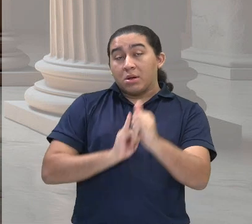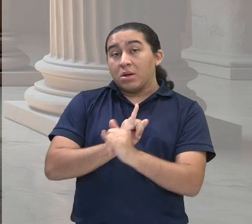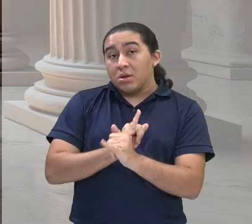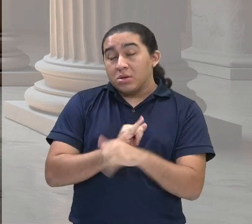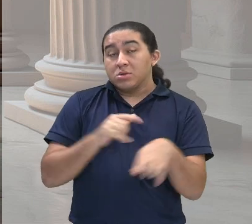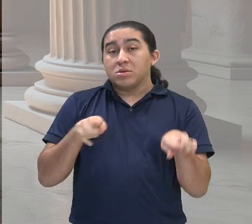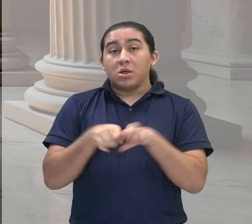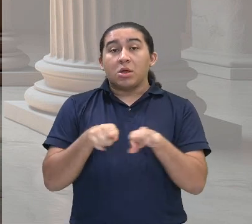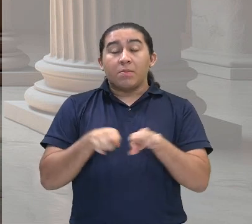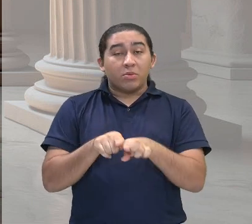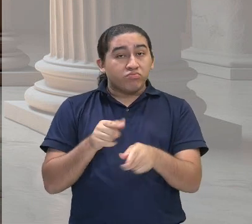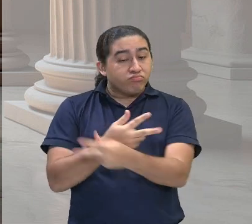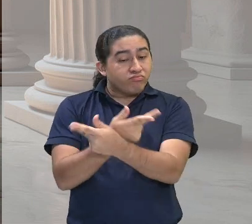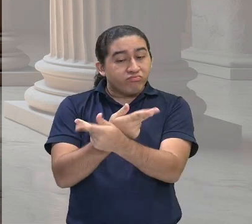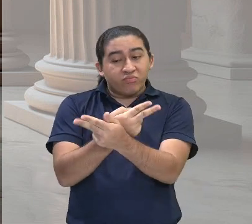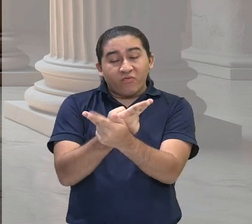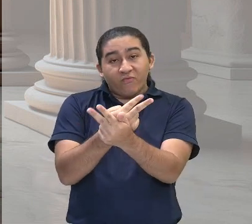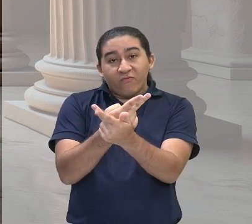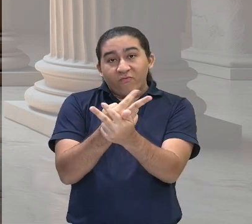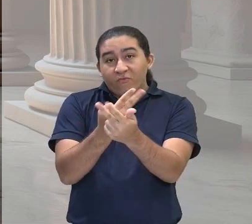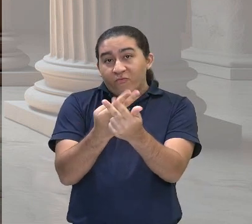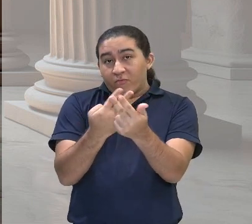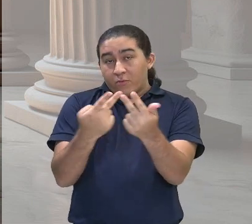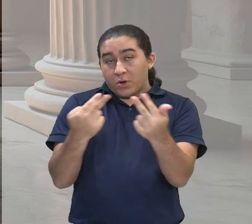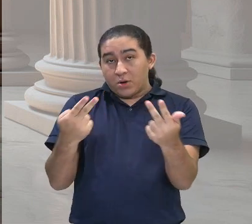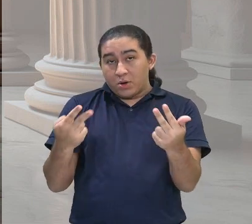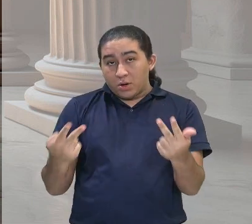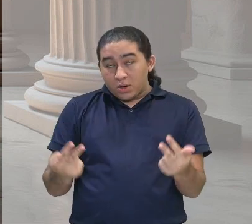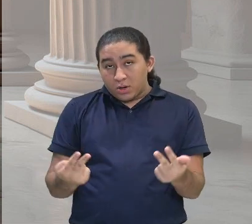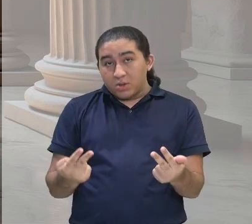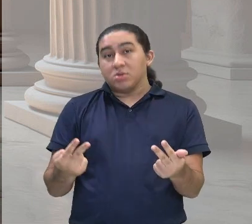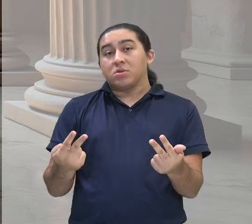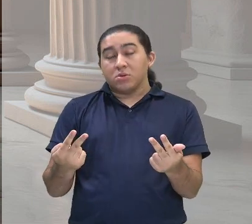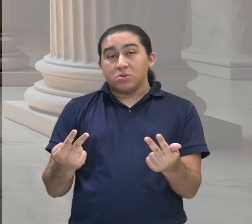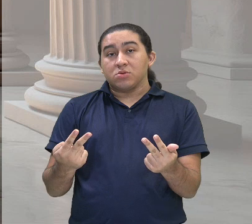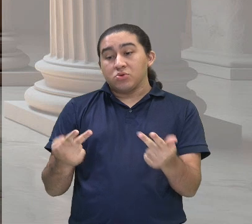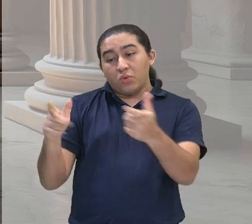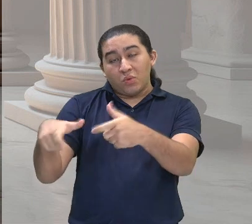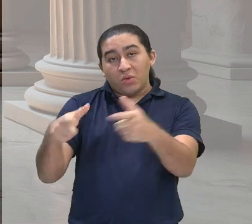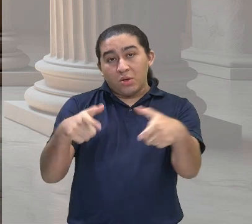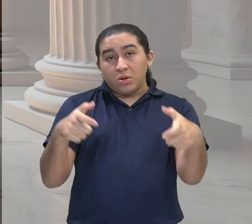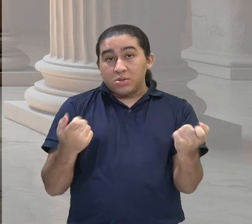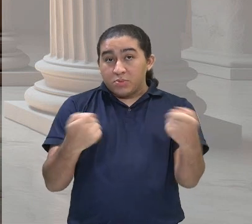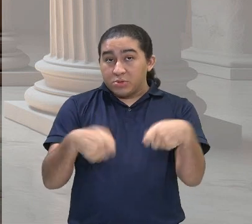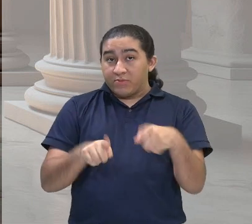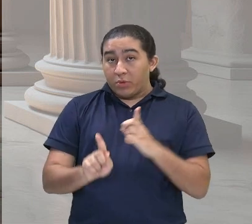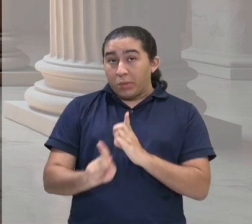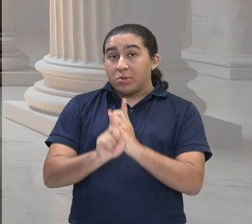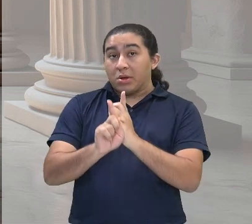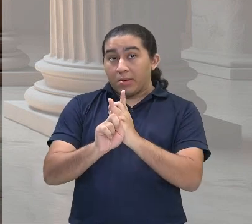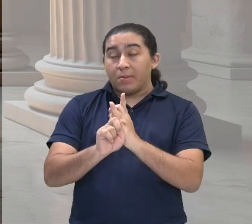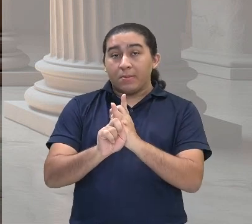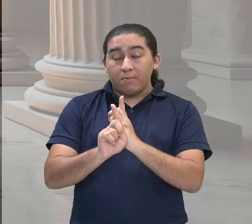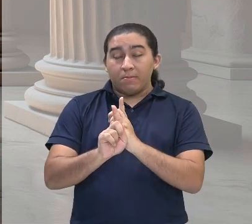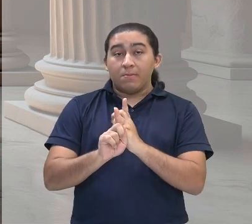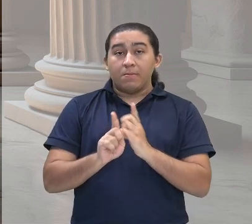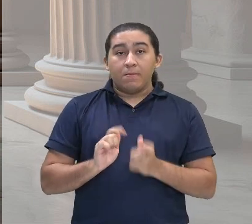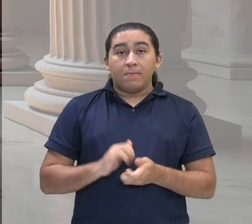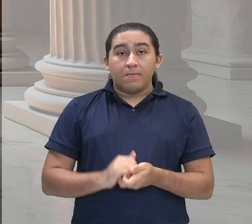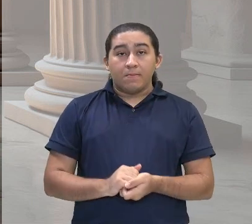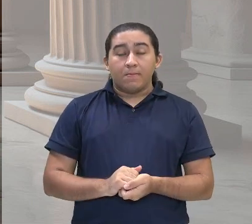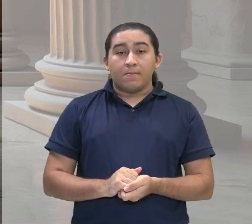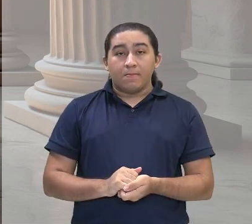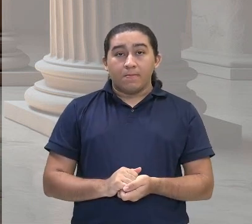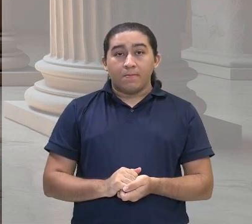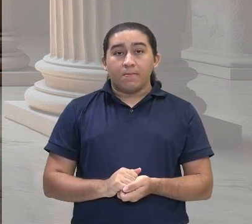das séries, da Netflix, né, das revistas, dos vídeos que nós vemos